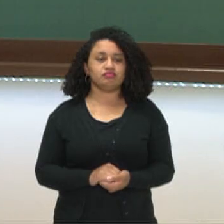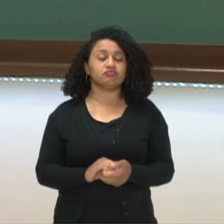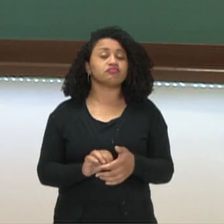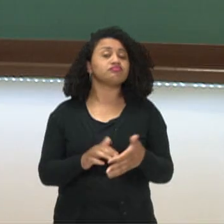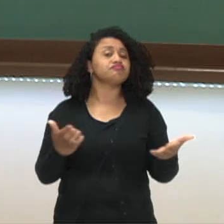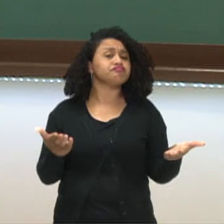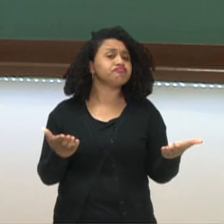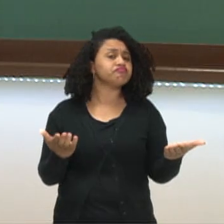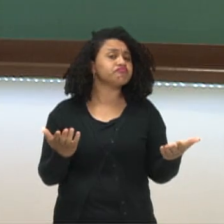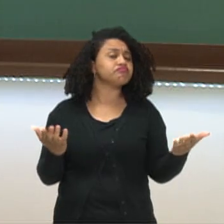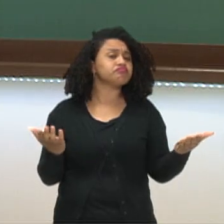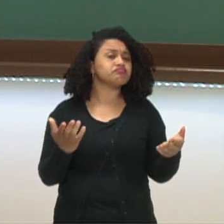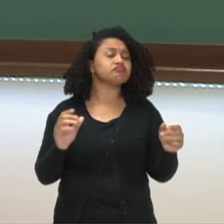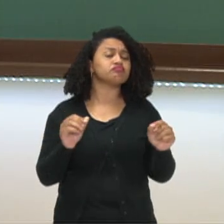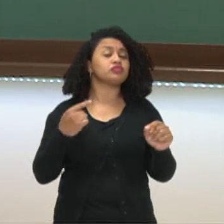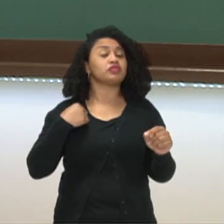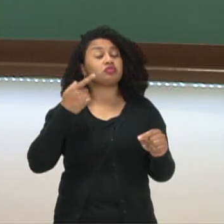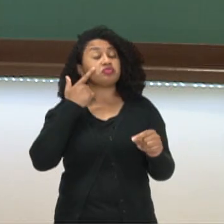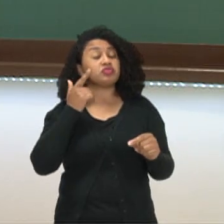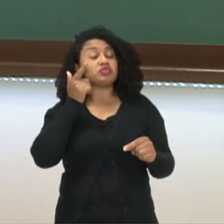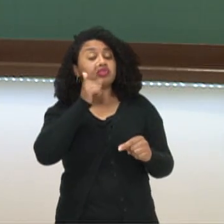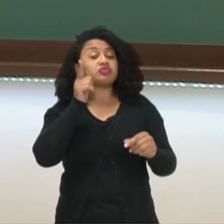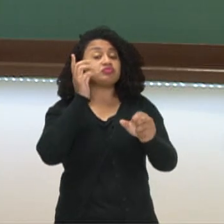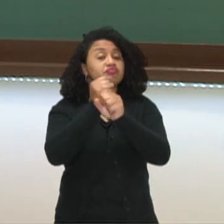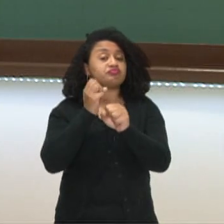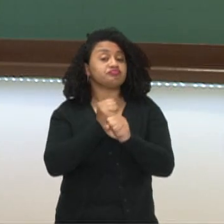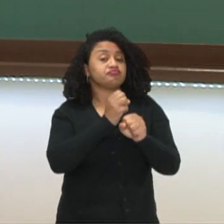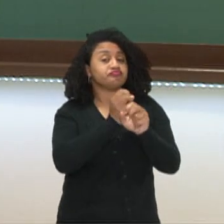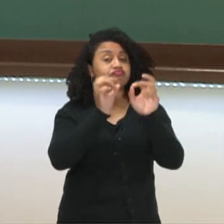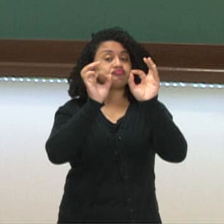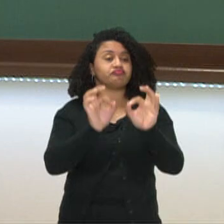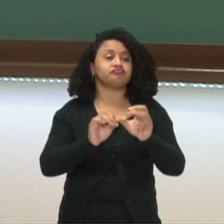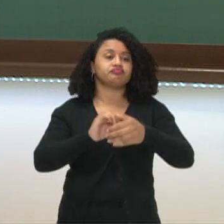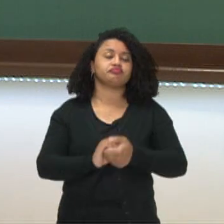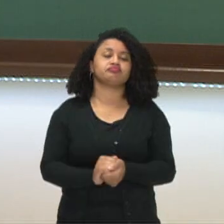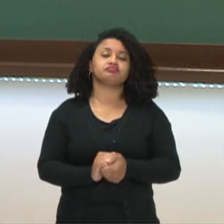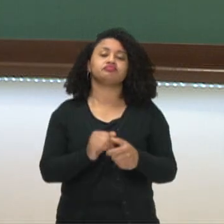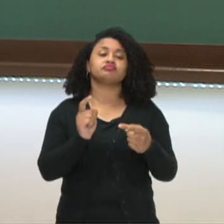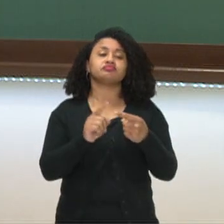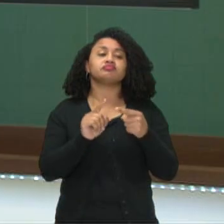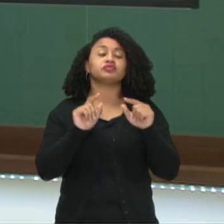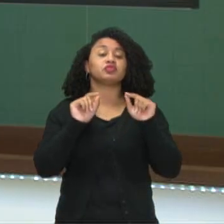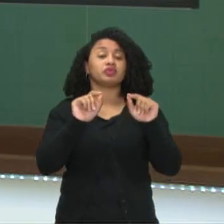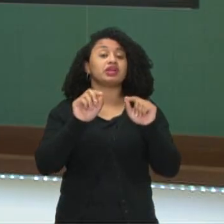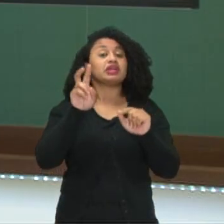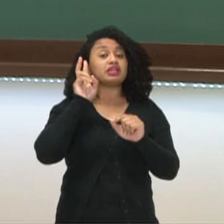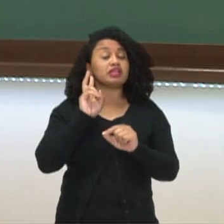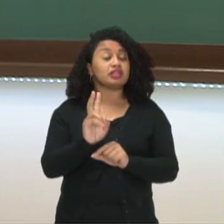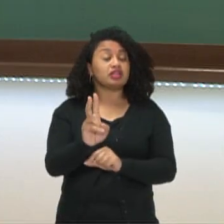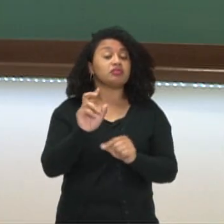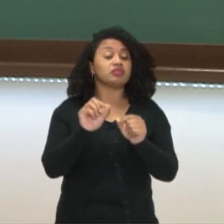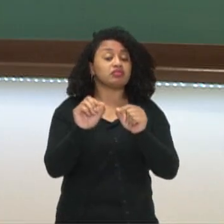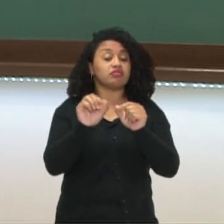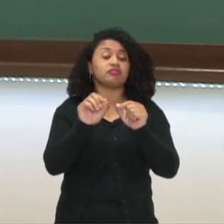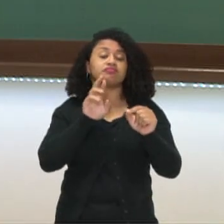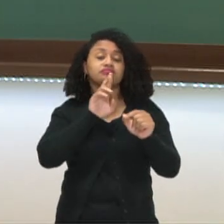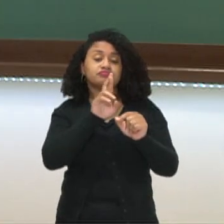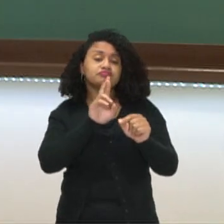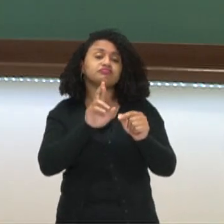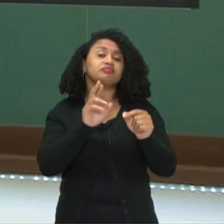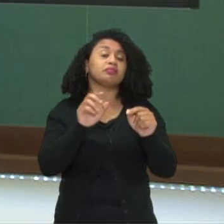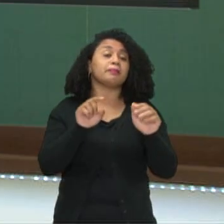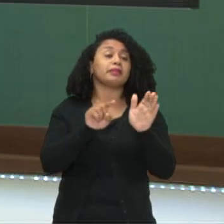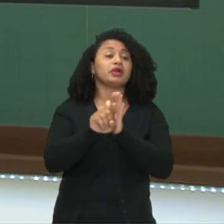E agora, galera? Vamos ver se você calculou certinho. Então, primeiro, você quer sempre quando você vai resolver um problema, você vai